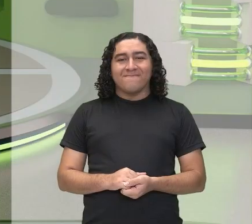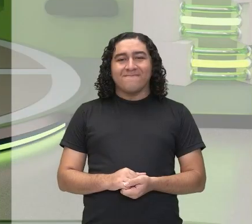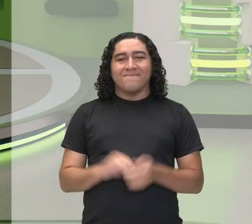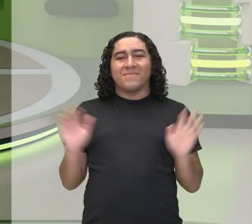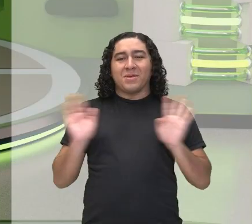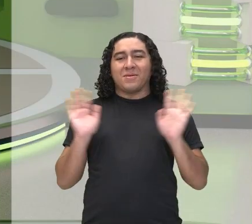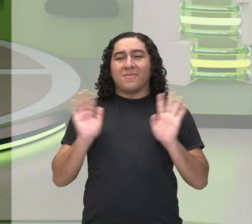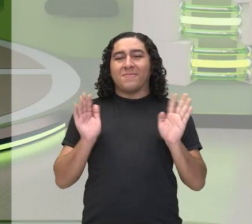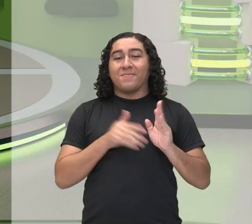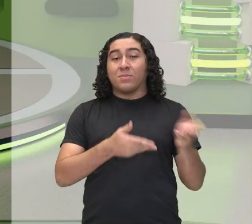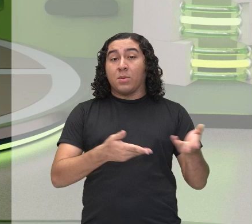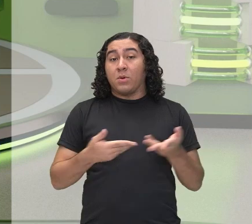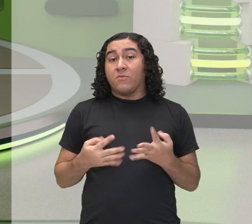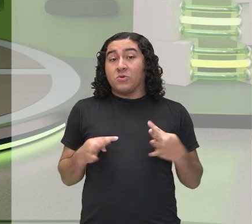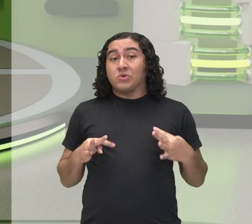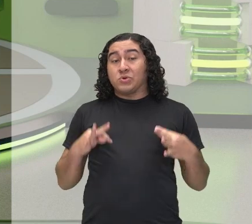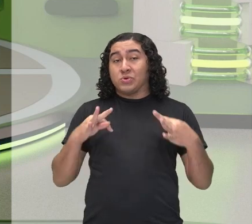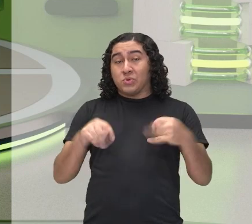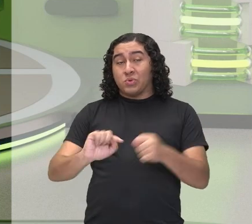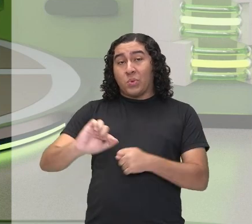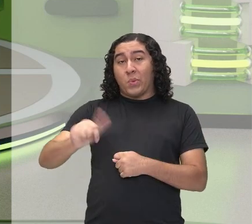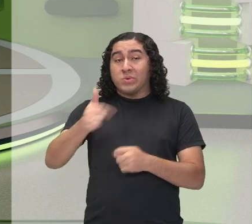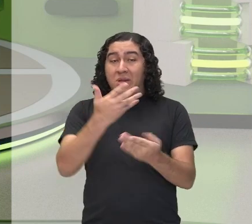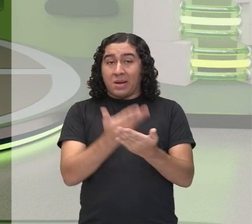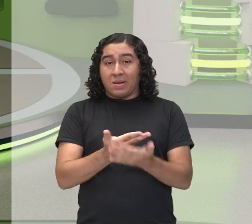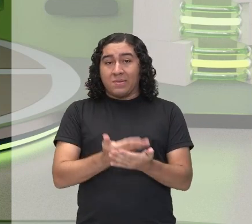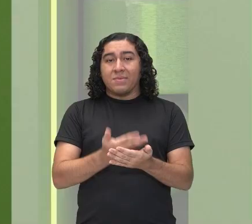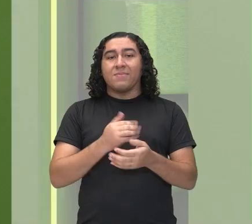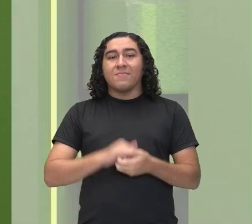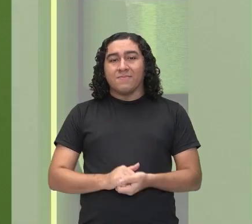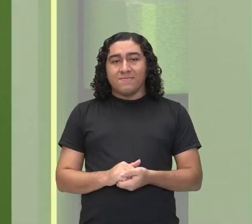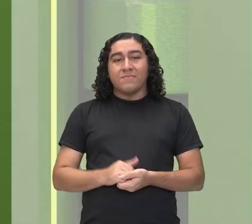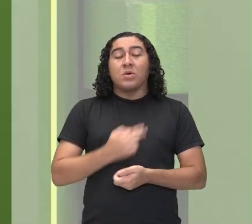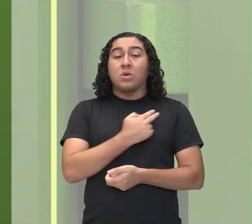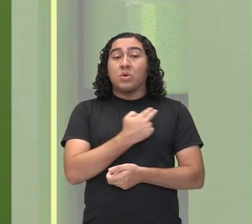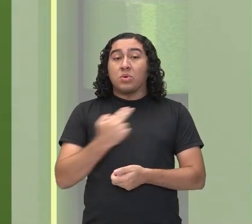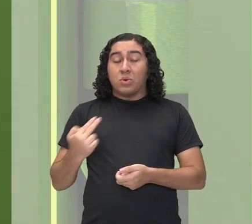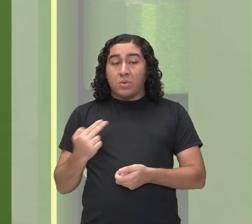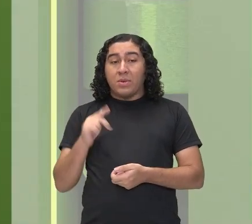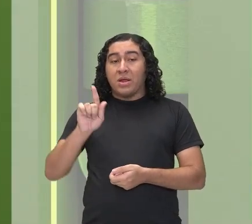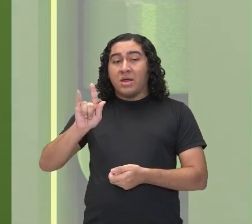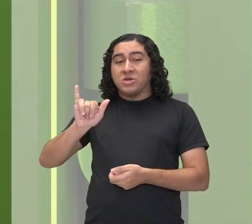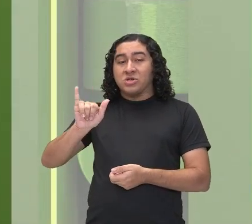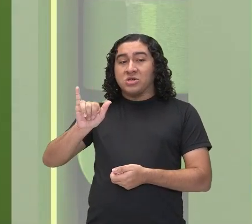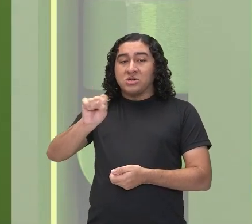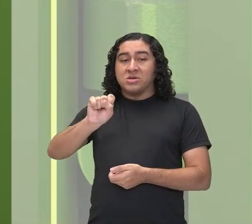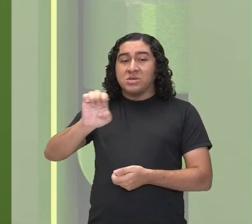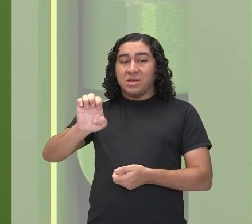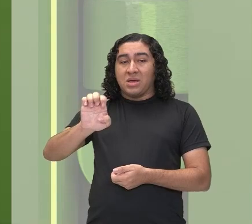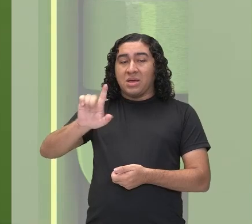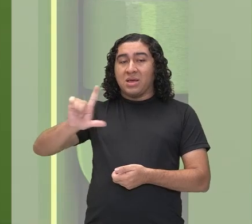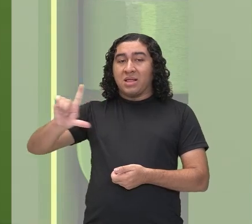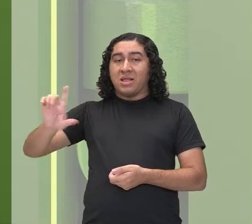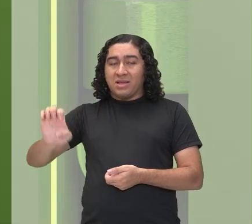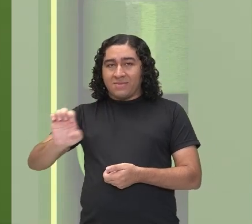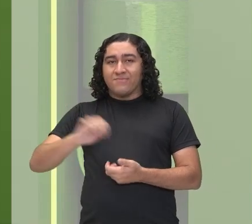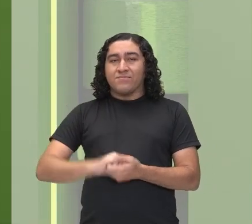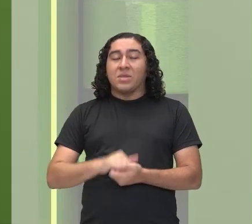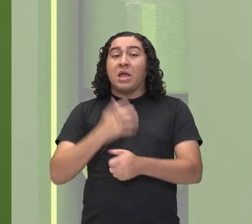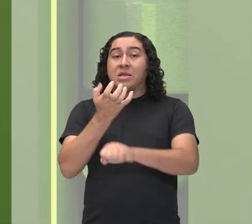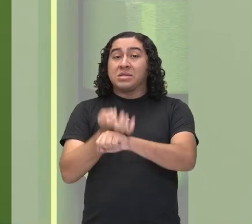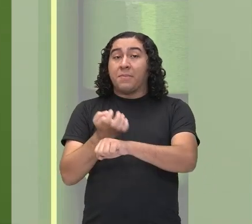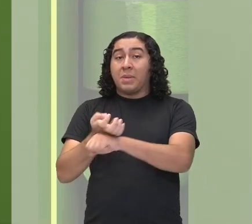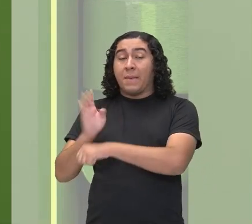Olá, sejam todos bem-vindos a mais uma aula. Eu sou a professora Gisele Palmeira, professora do componente